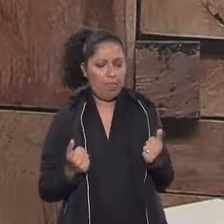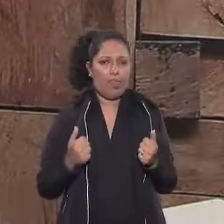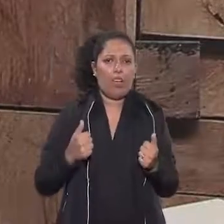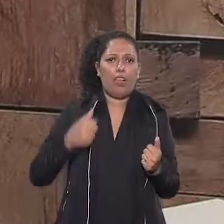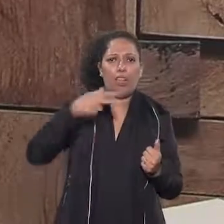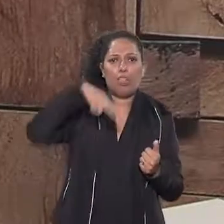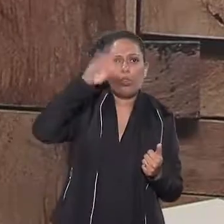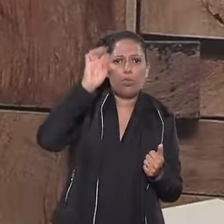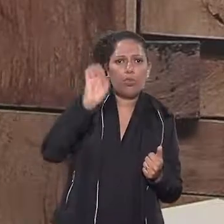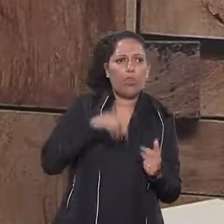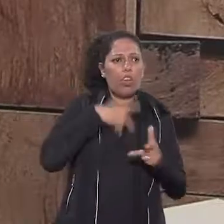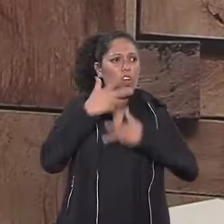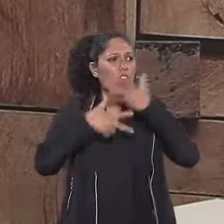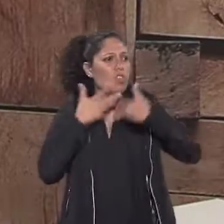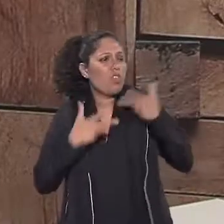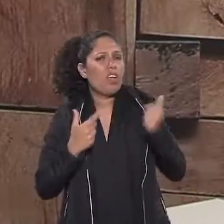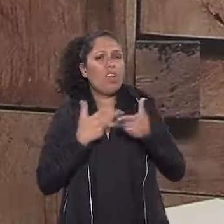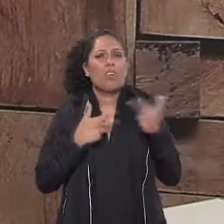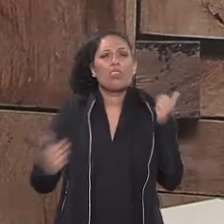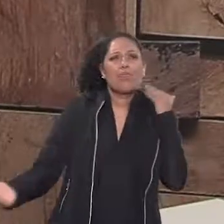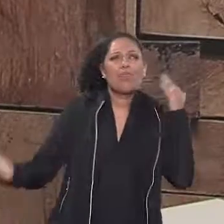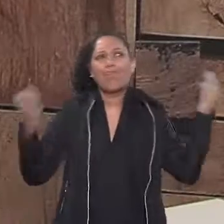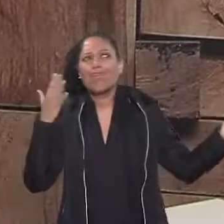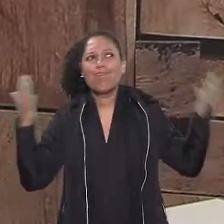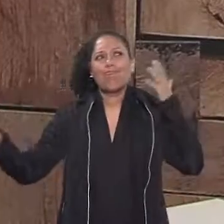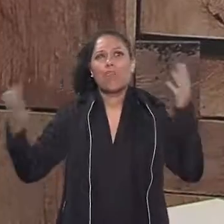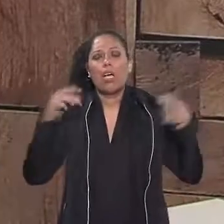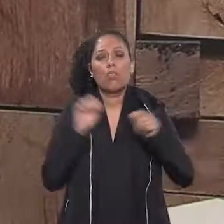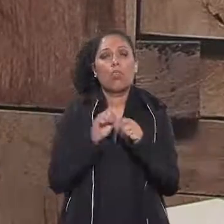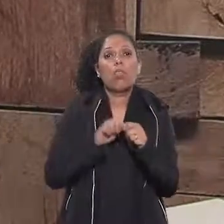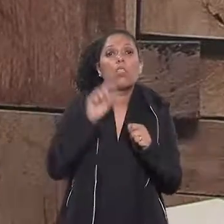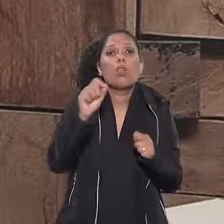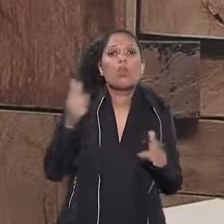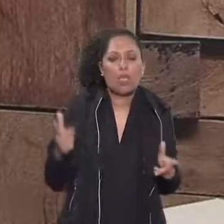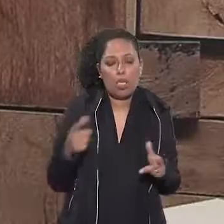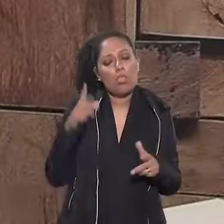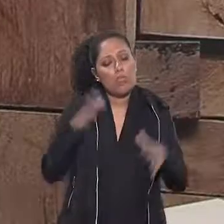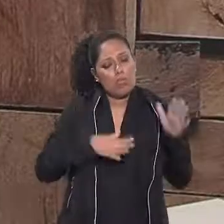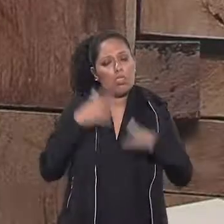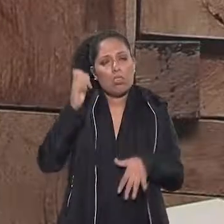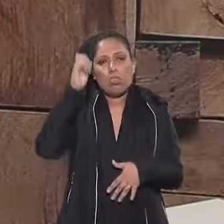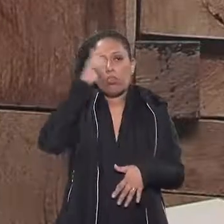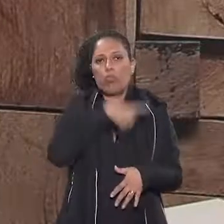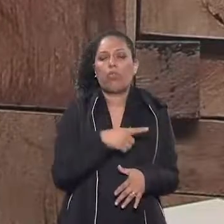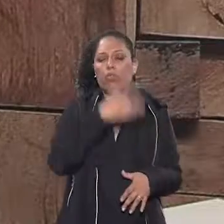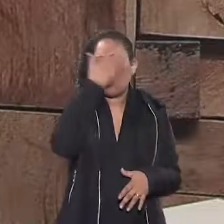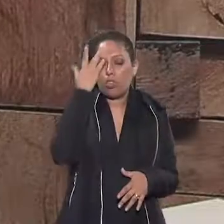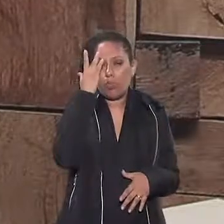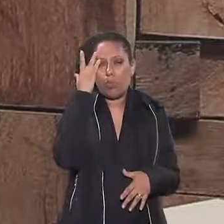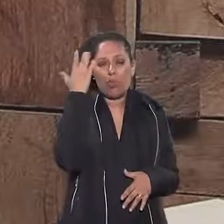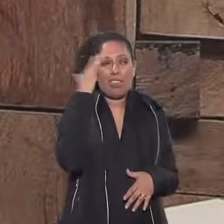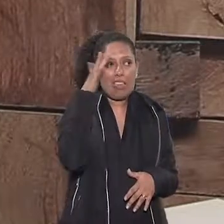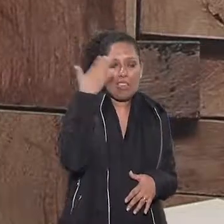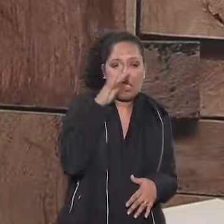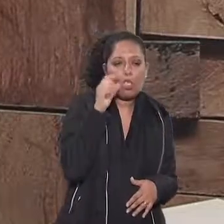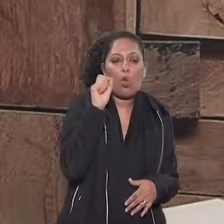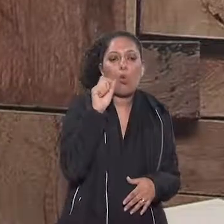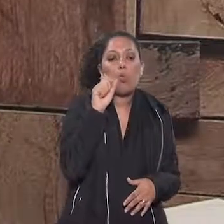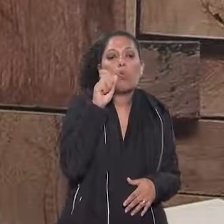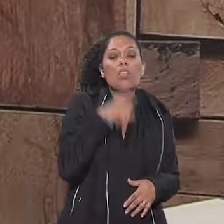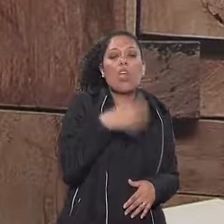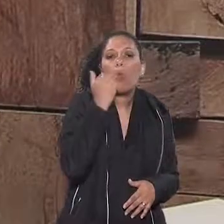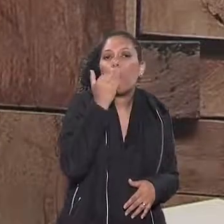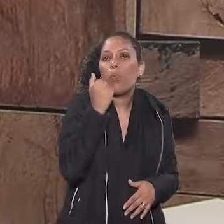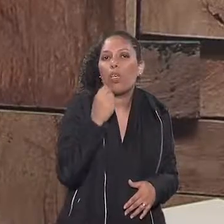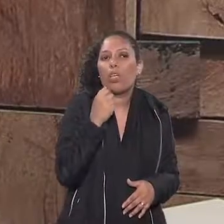origem nordestina come isso aqui, o que eu devo comer? Existe uma dificuldade muito grande hoje em dia das pessoas entenderem o que a